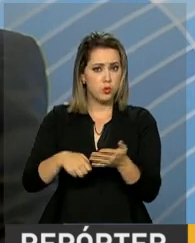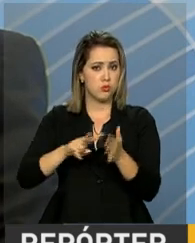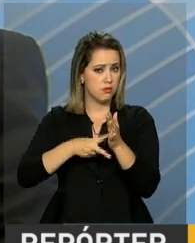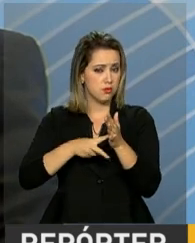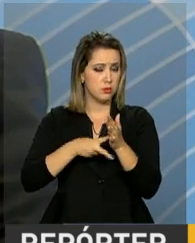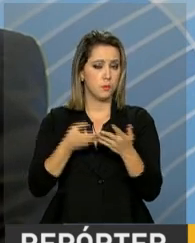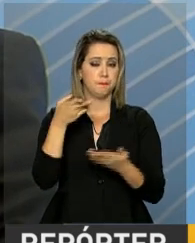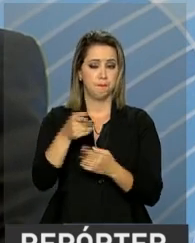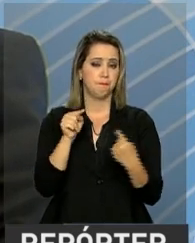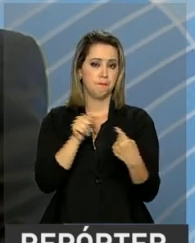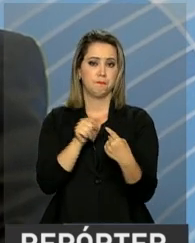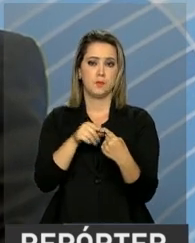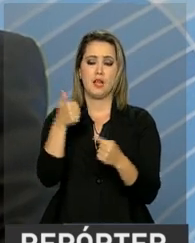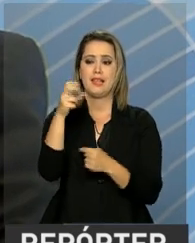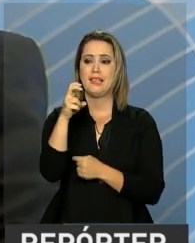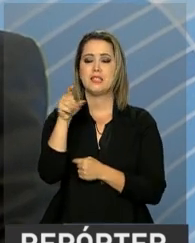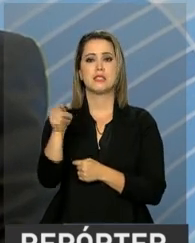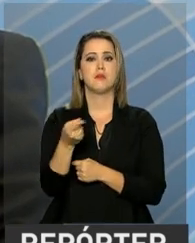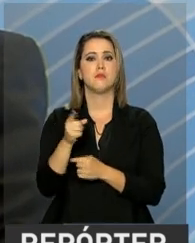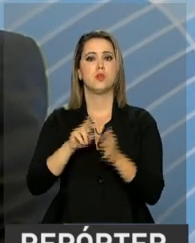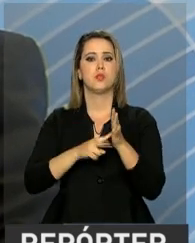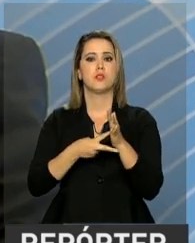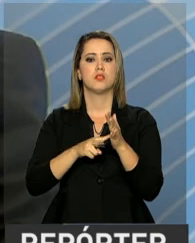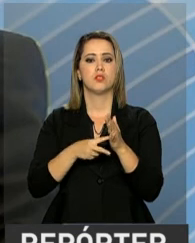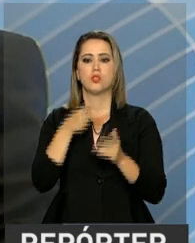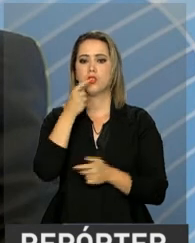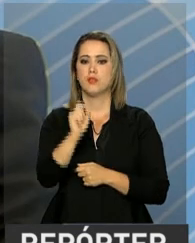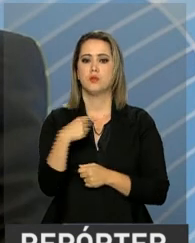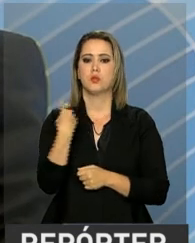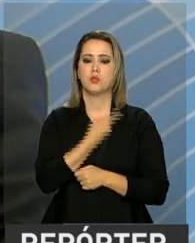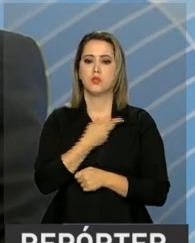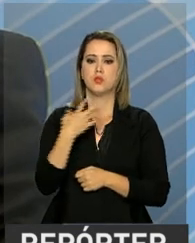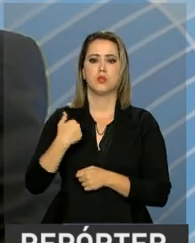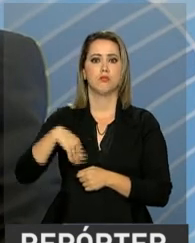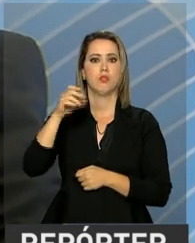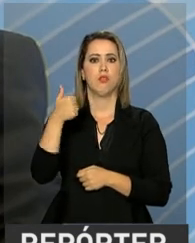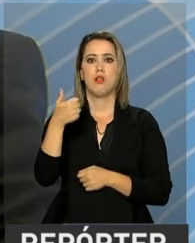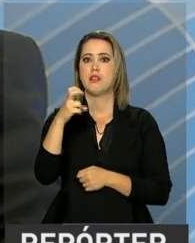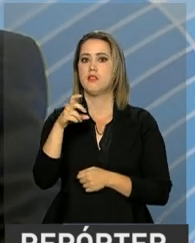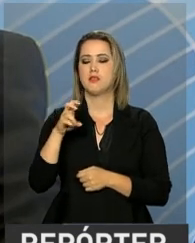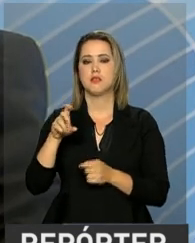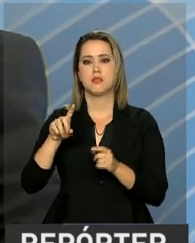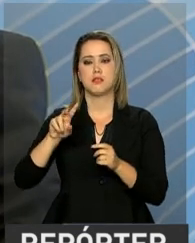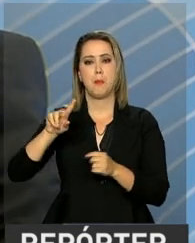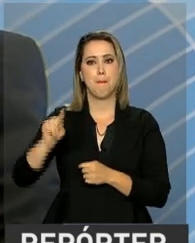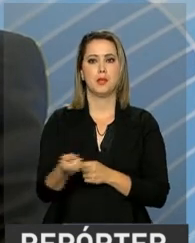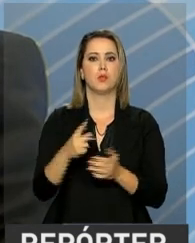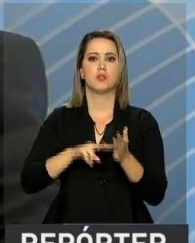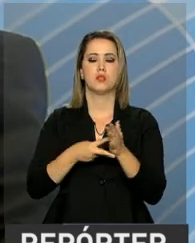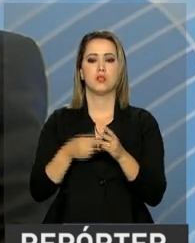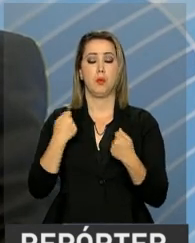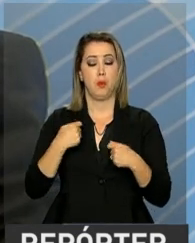isso tem muito a ver com os 15 mil sindicatos que eu falava nisso nós somos campeões número do sindicato também somos um dos poucos países